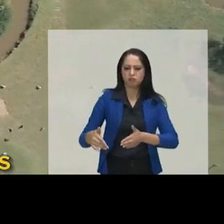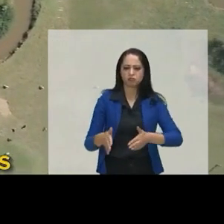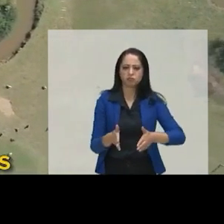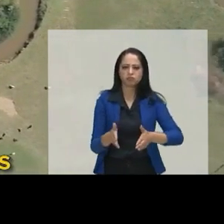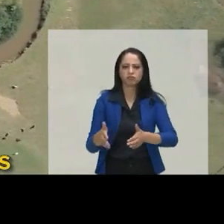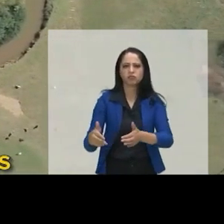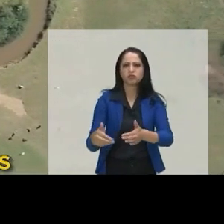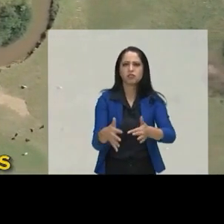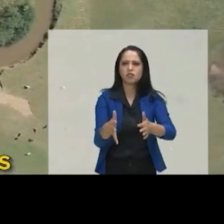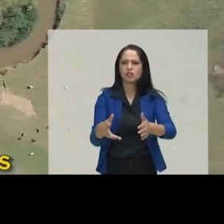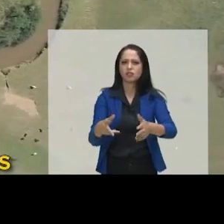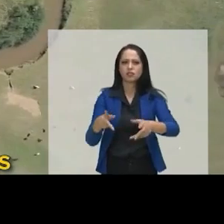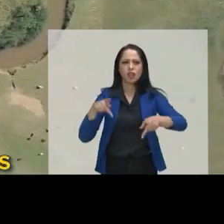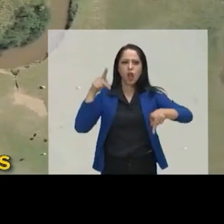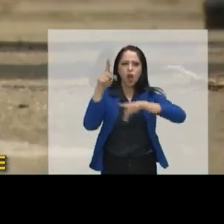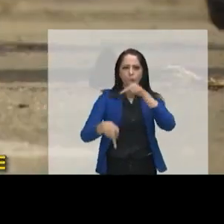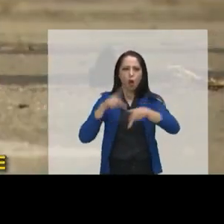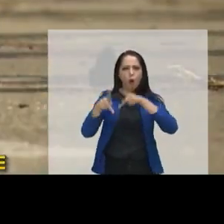p